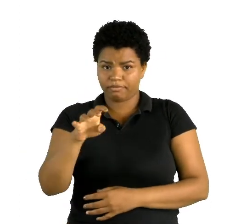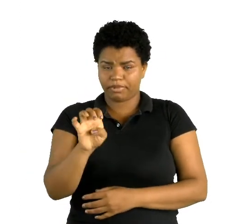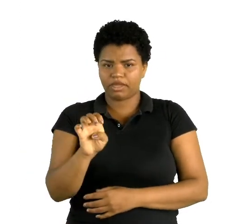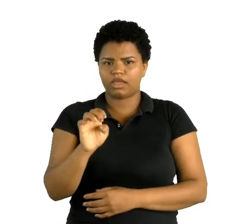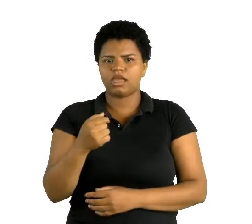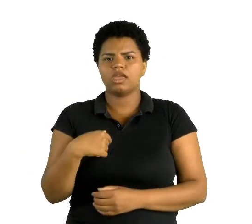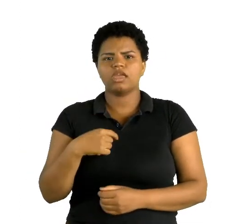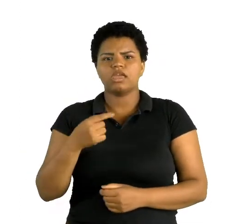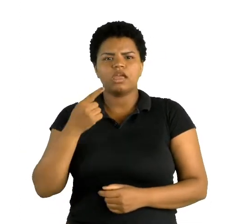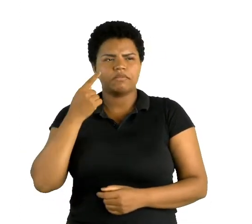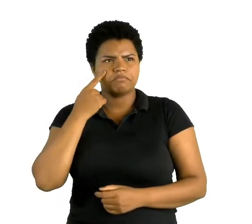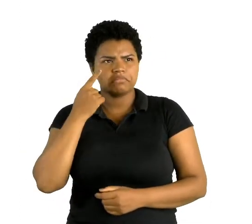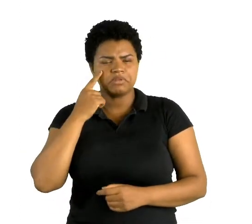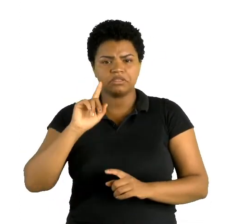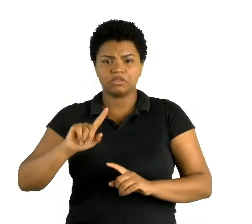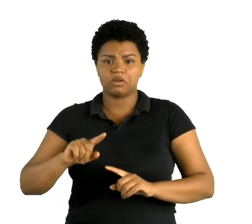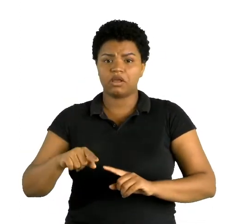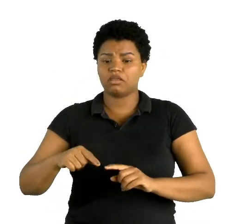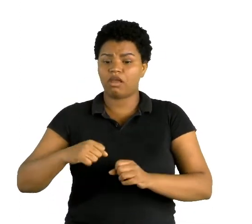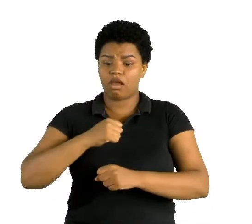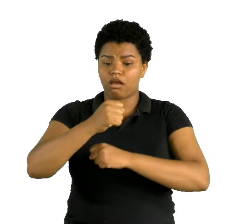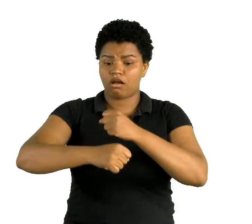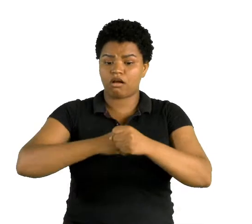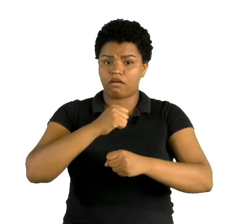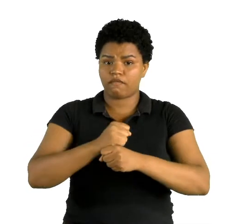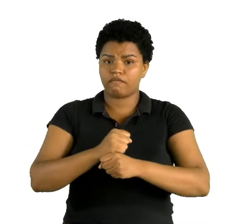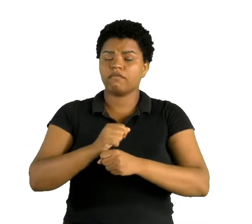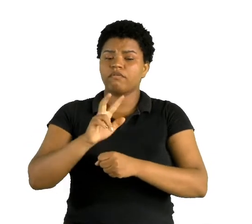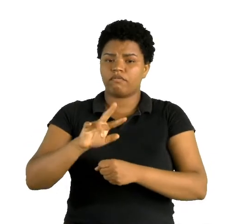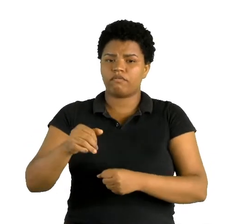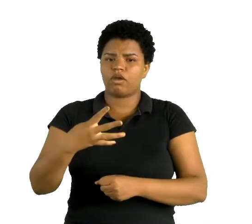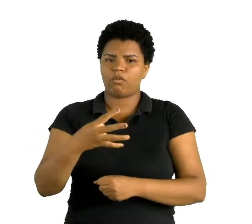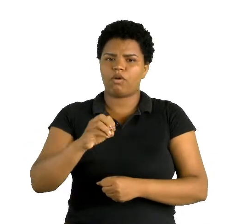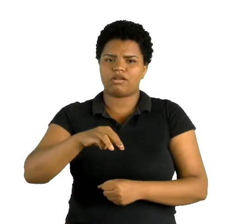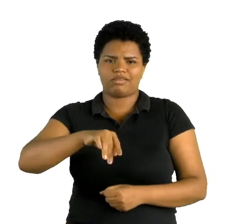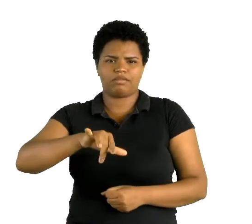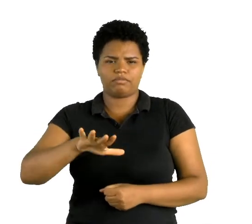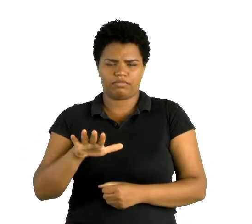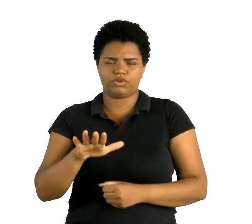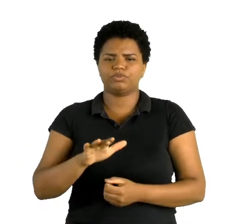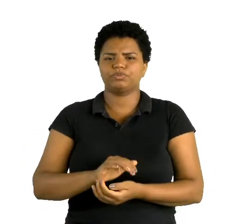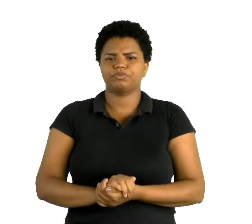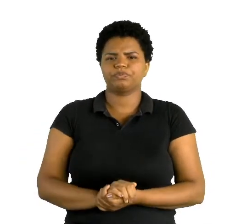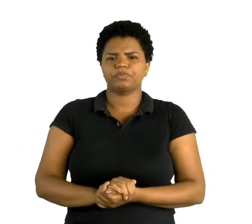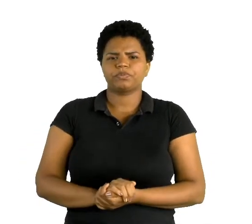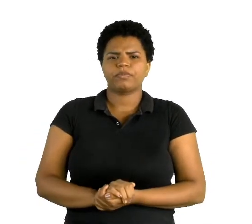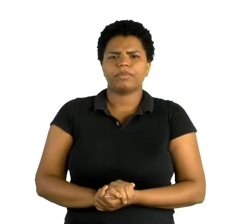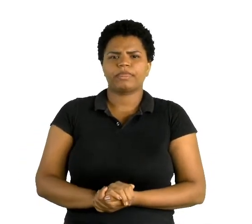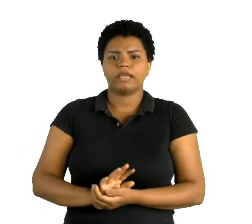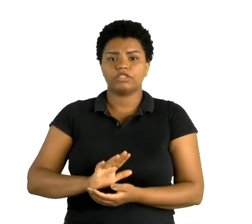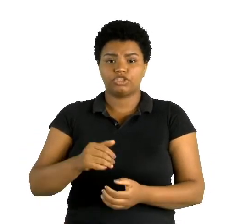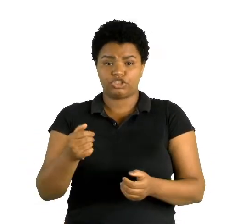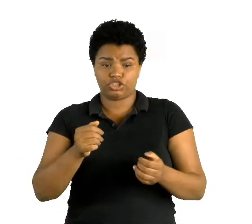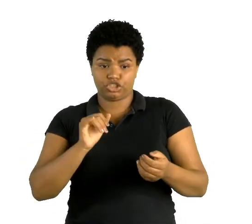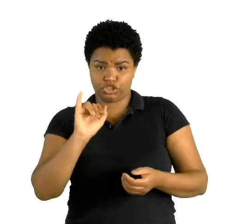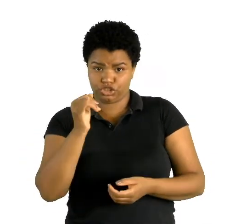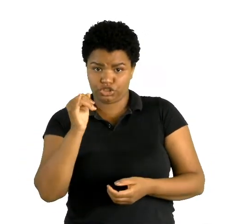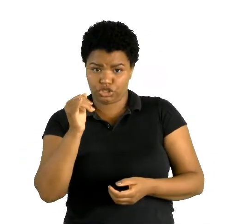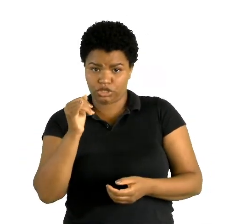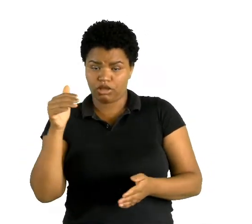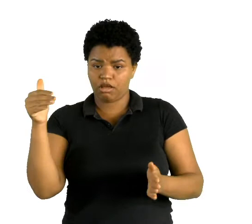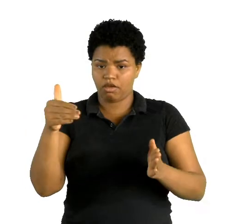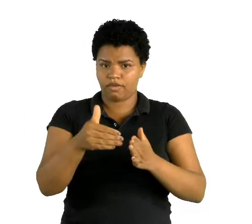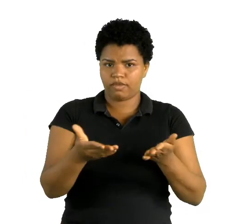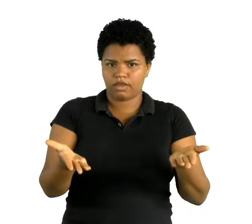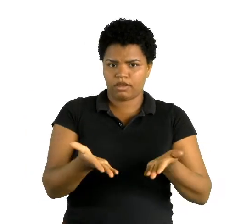até abril do próximo ano. De janeiro até agora, foram 30 mil novas mudas em